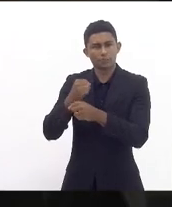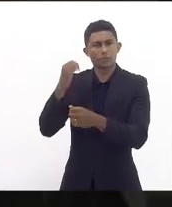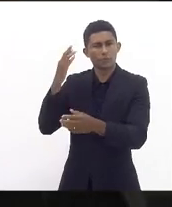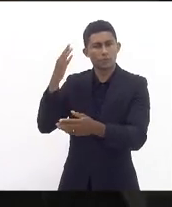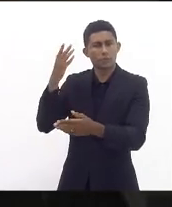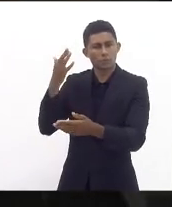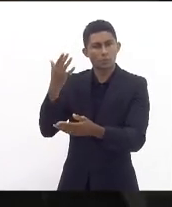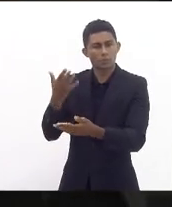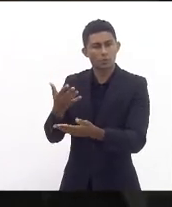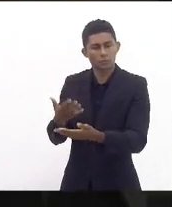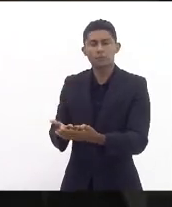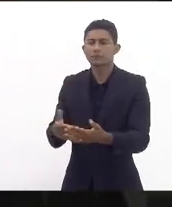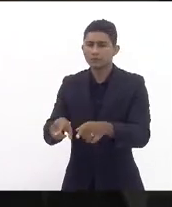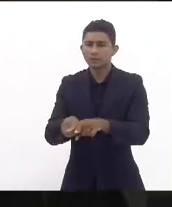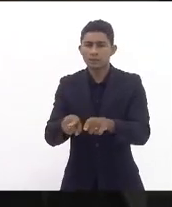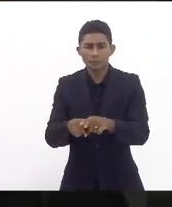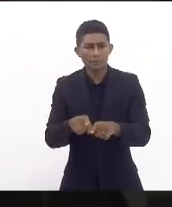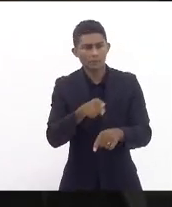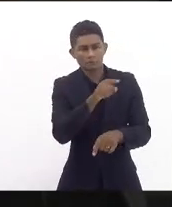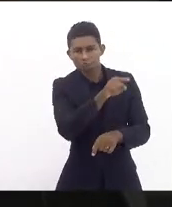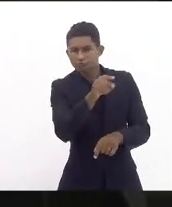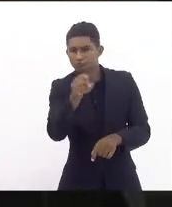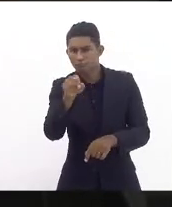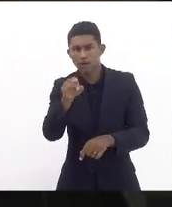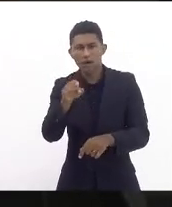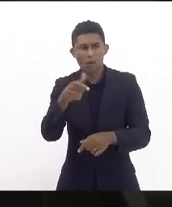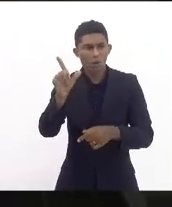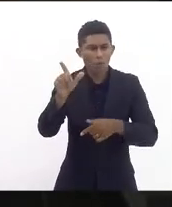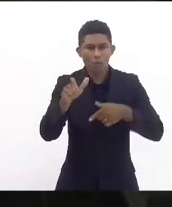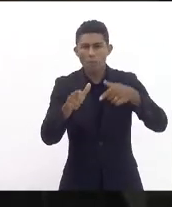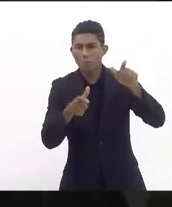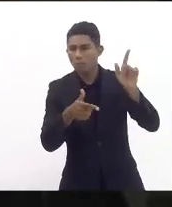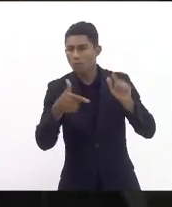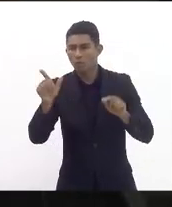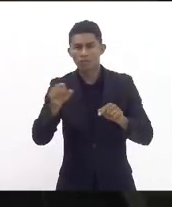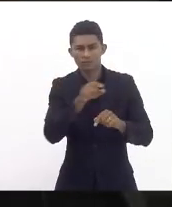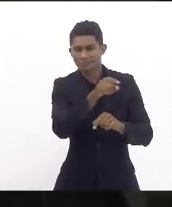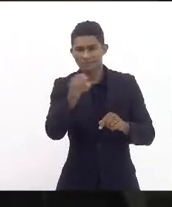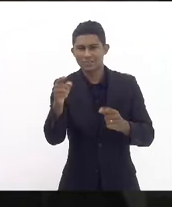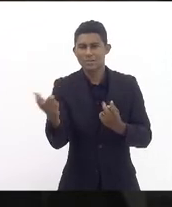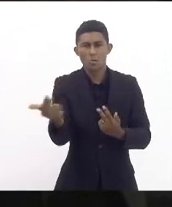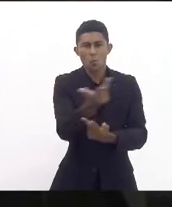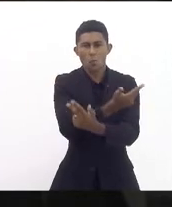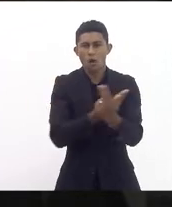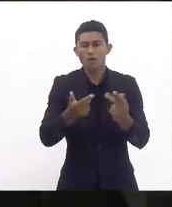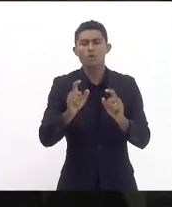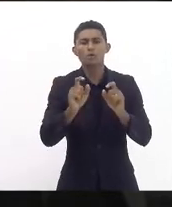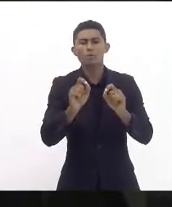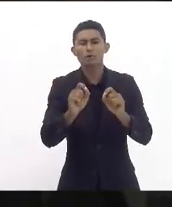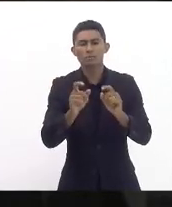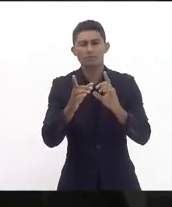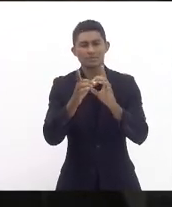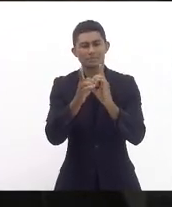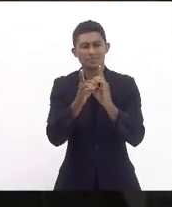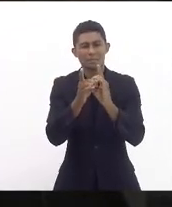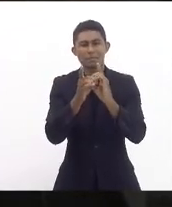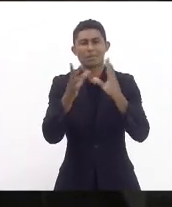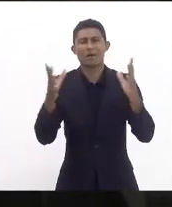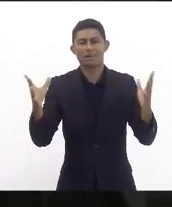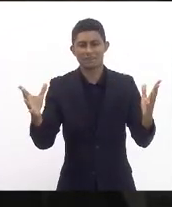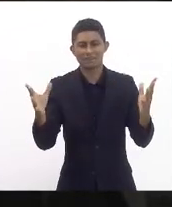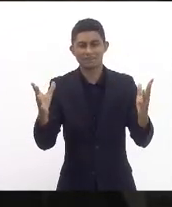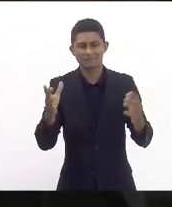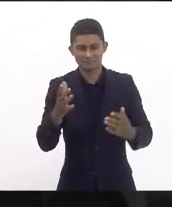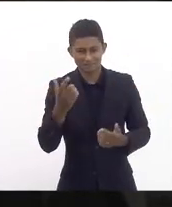solitariamente um defensor da Democracia liberal é um defensor